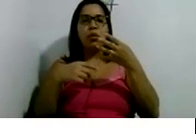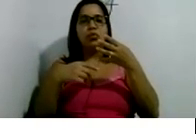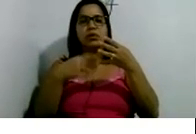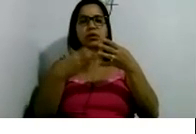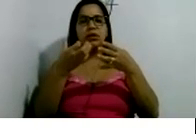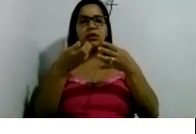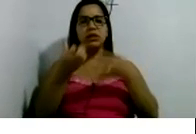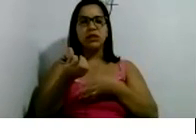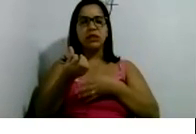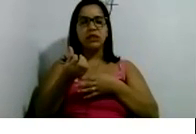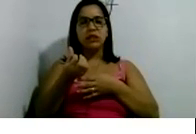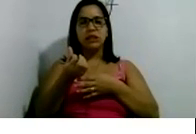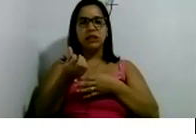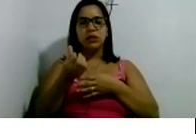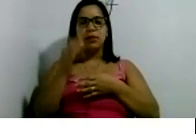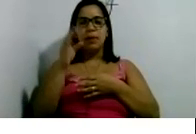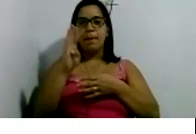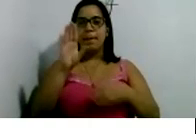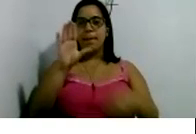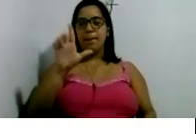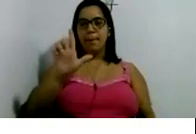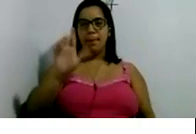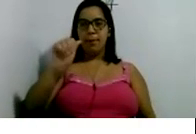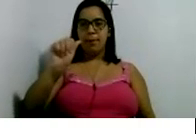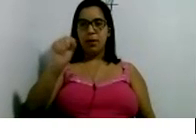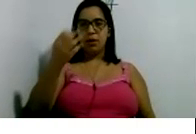6 blastômeros.